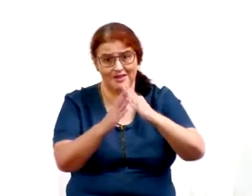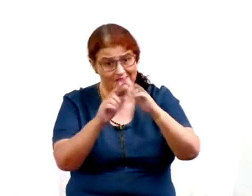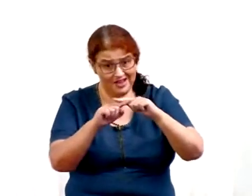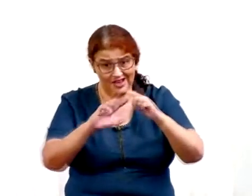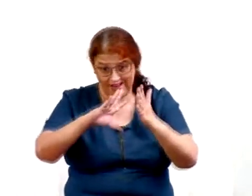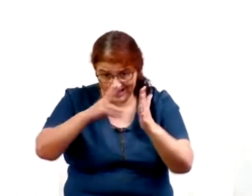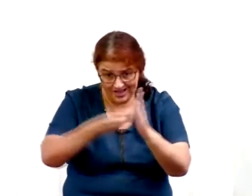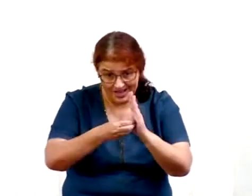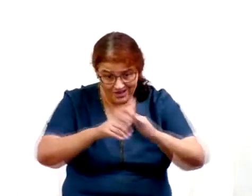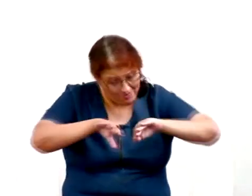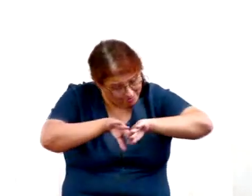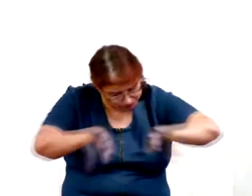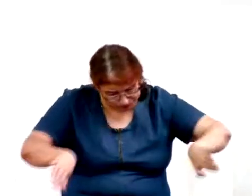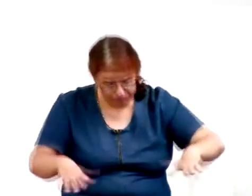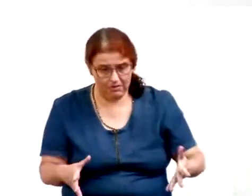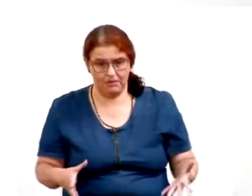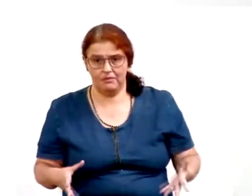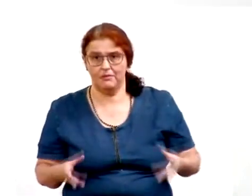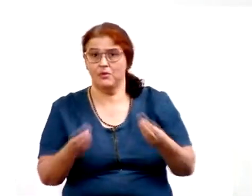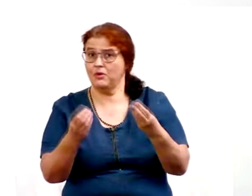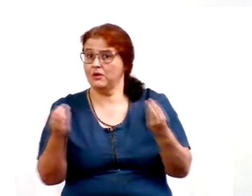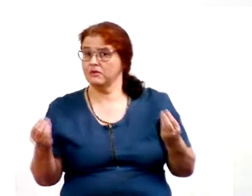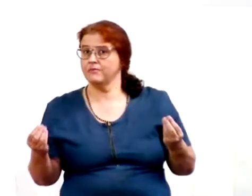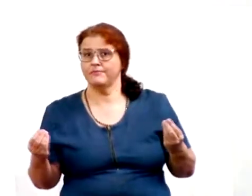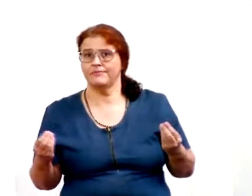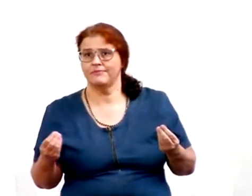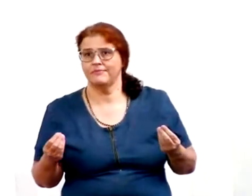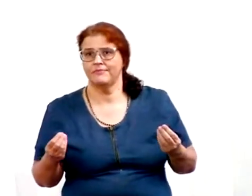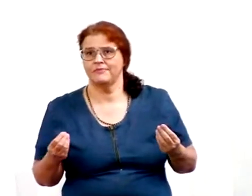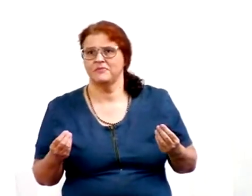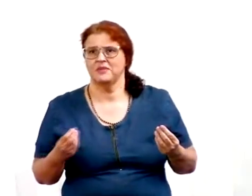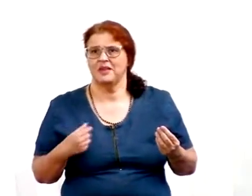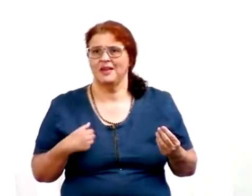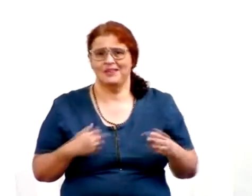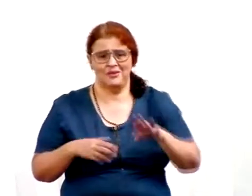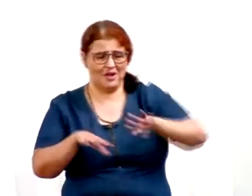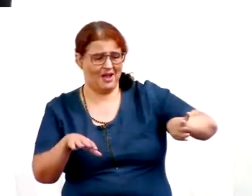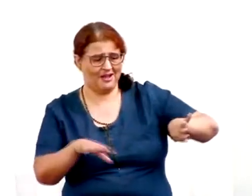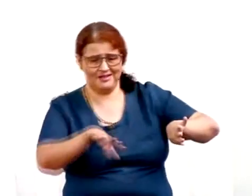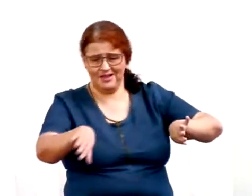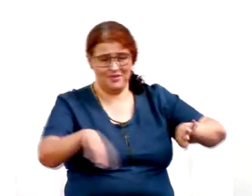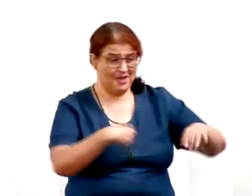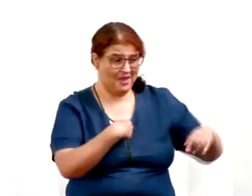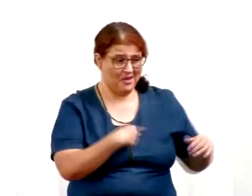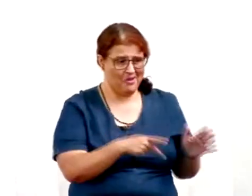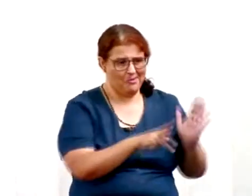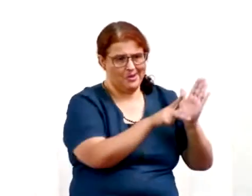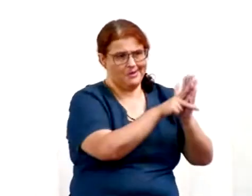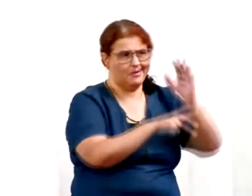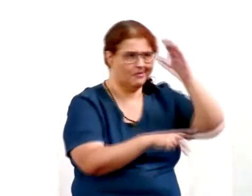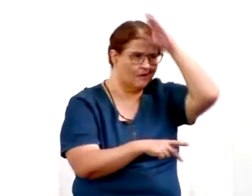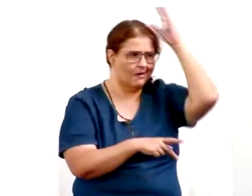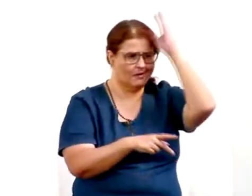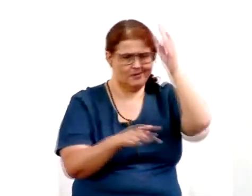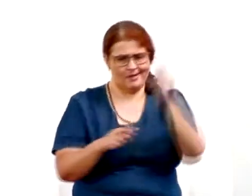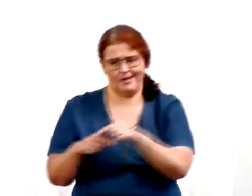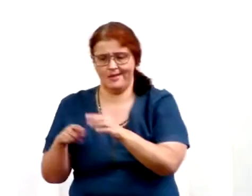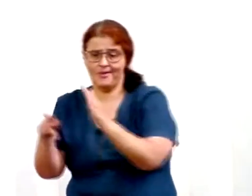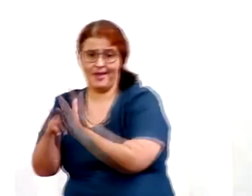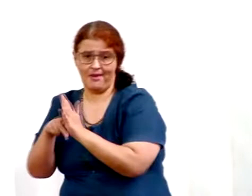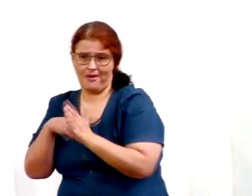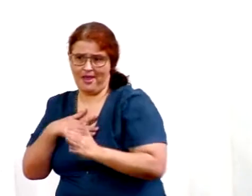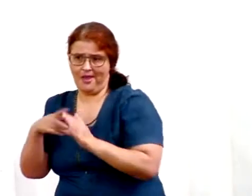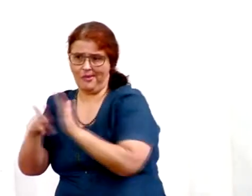sou de Paulo, não, eu sou de Cefas, não, eu sou de Cristo, os mais espirituais. De uma forma que